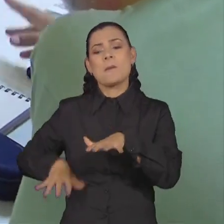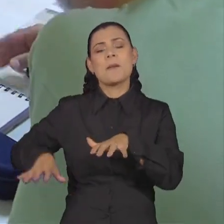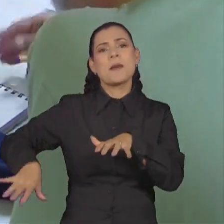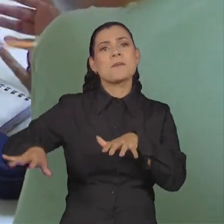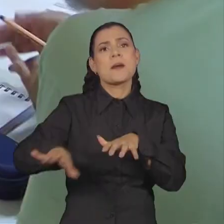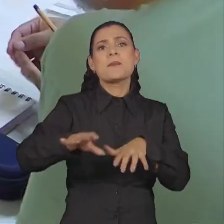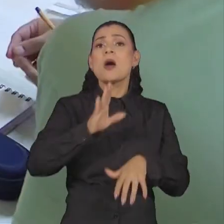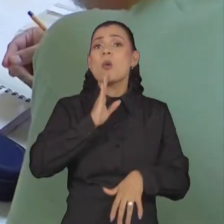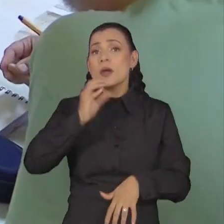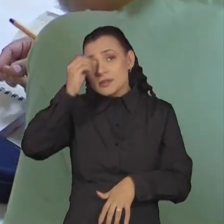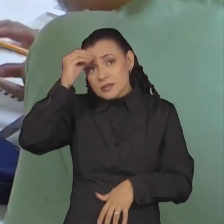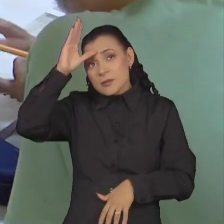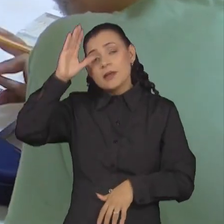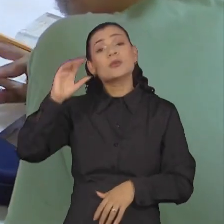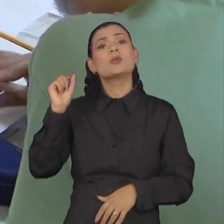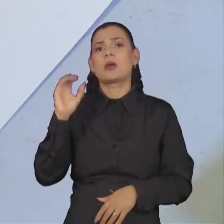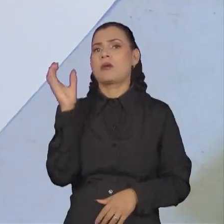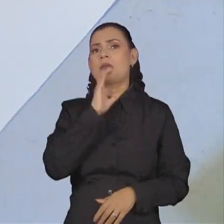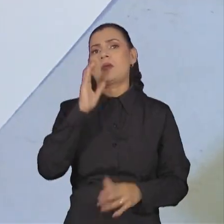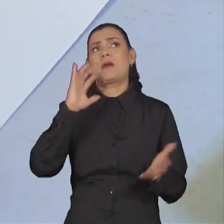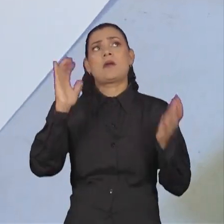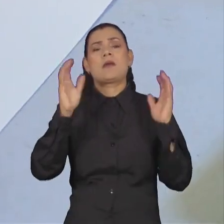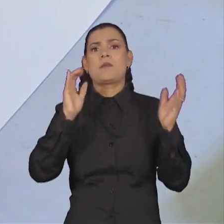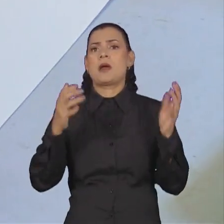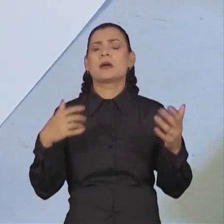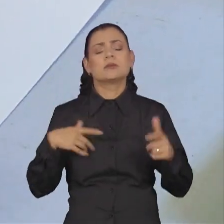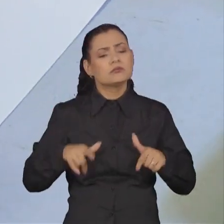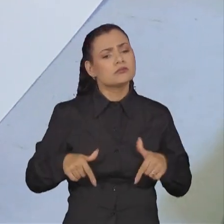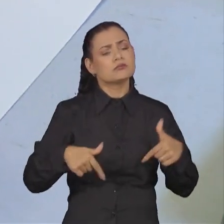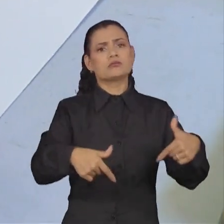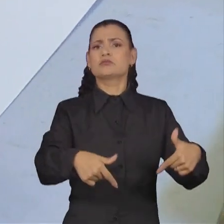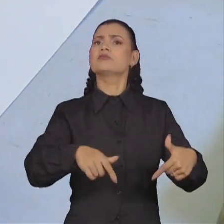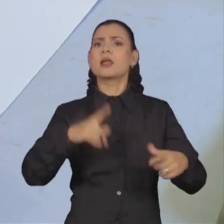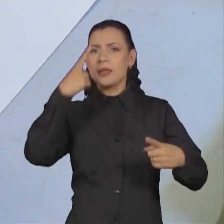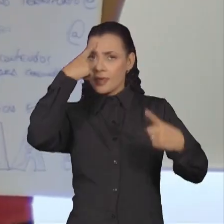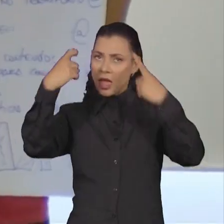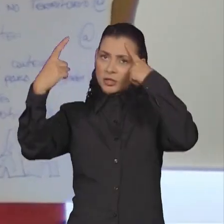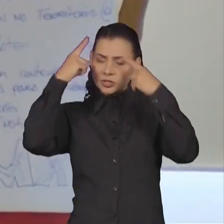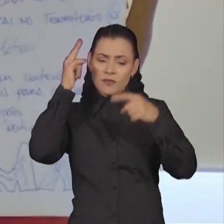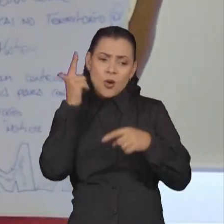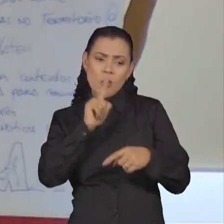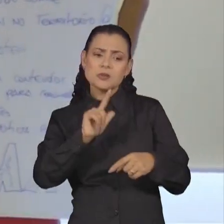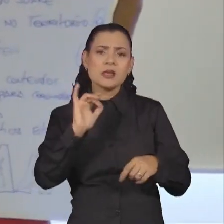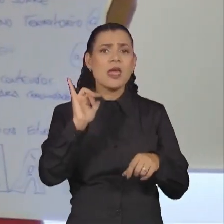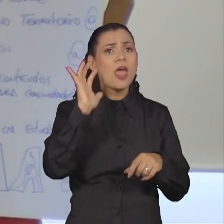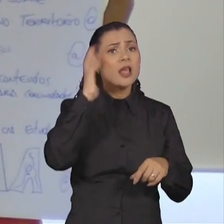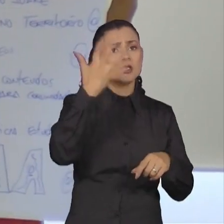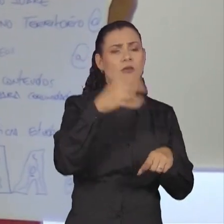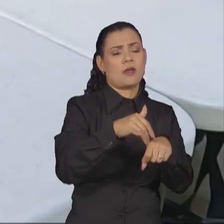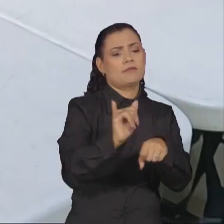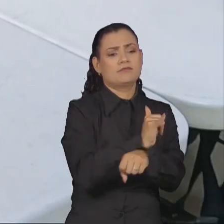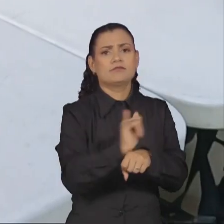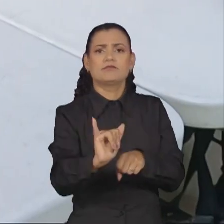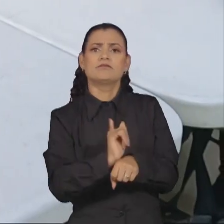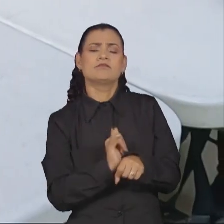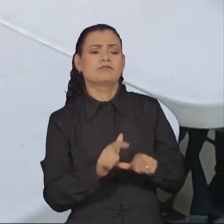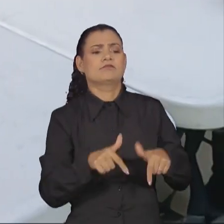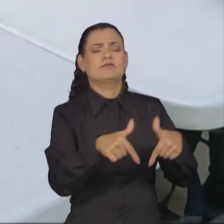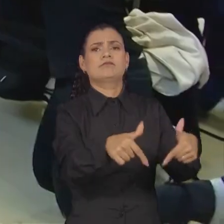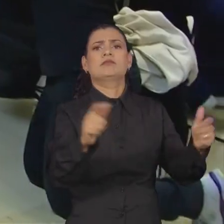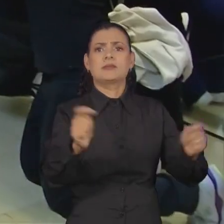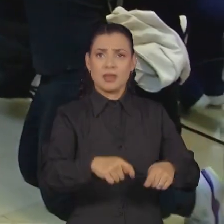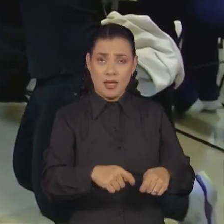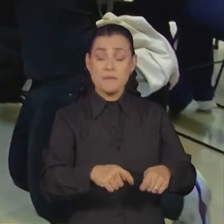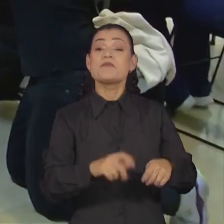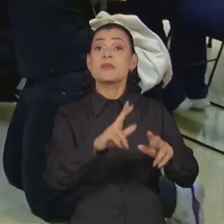os conhecimentos sobre a emergência climática de forma crítica e criativa. Com ações locais, cada escola